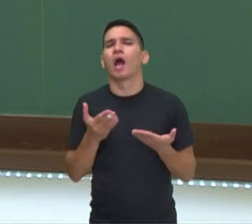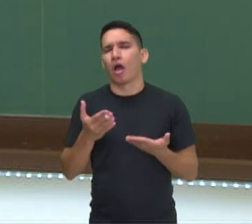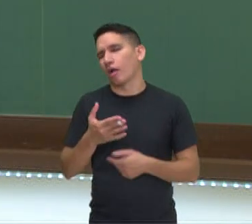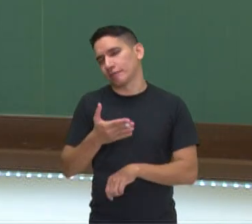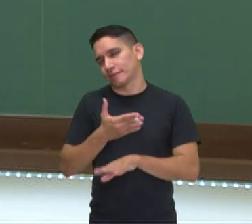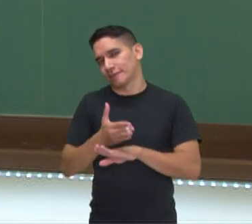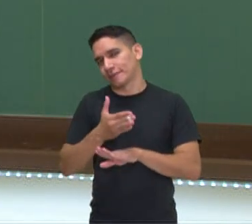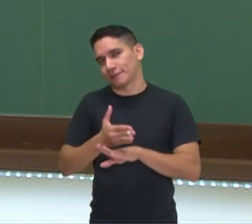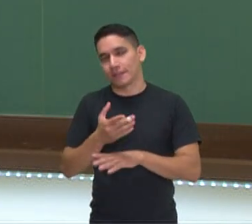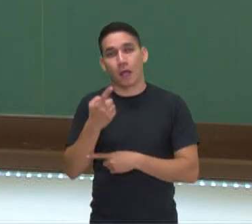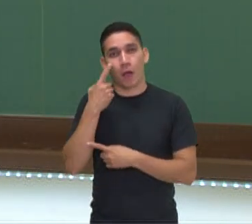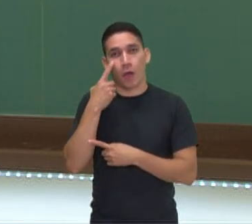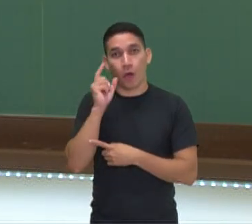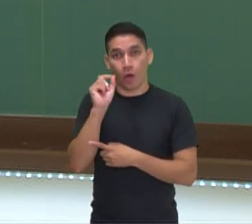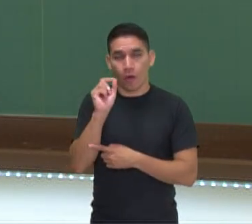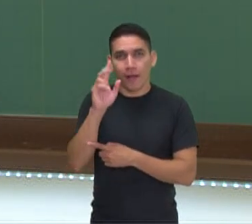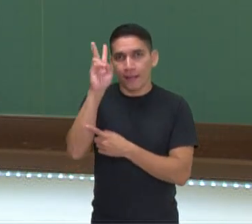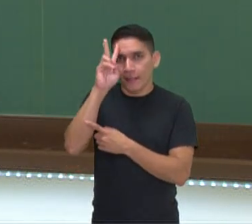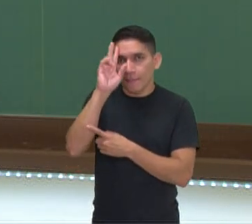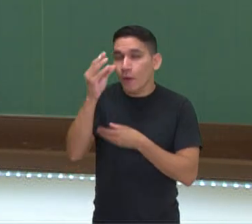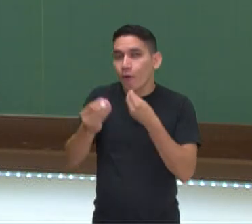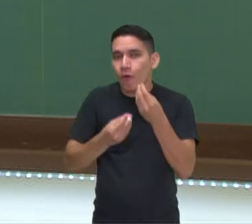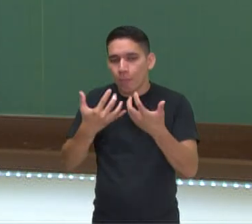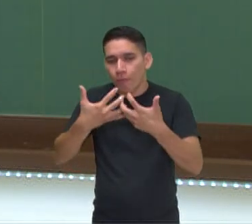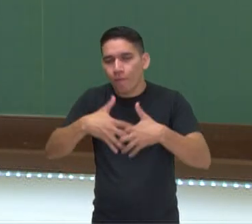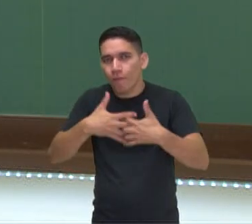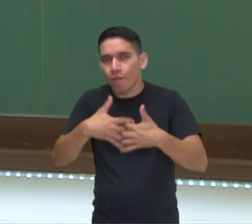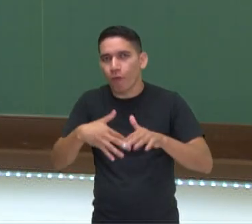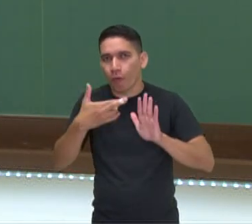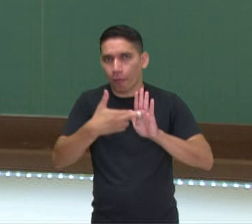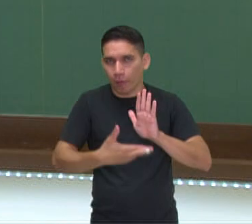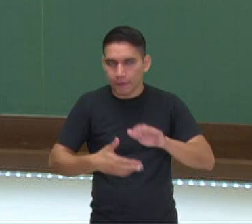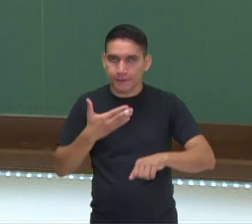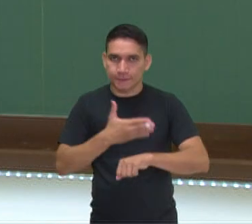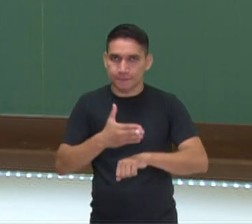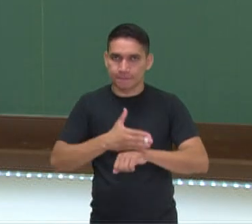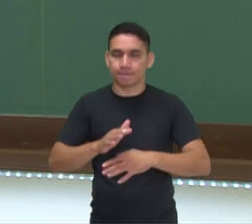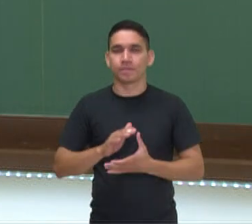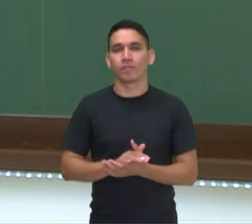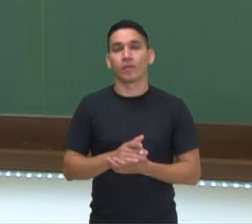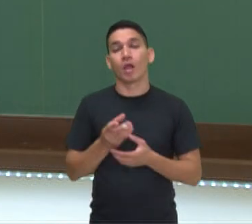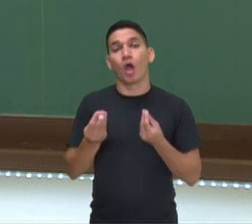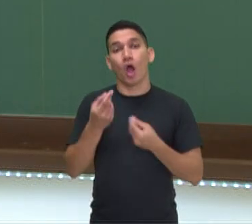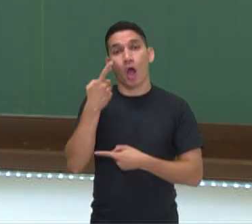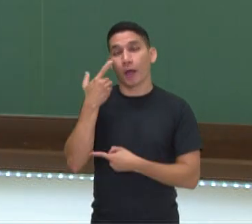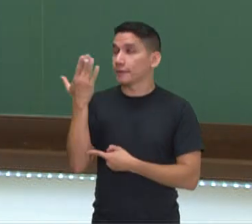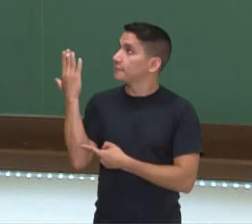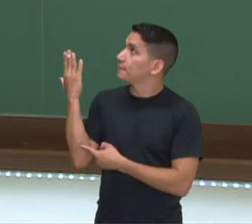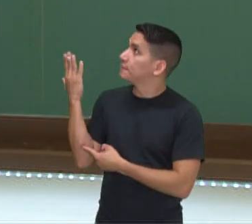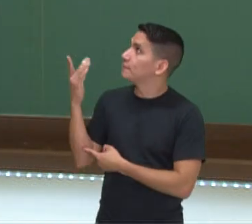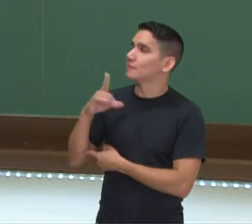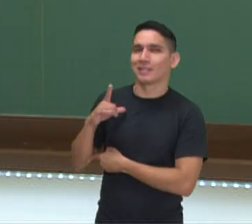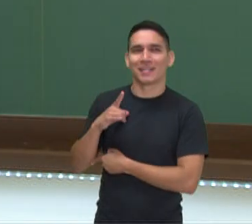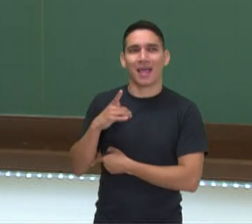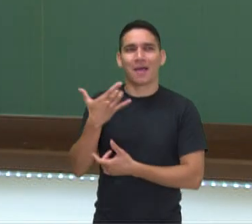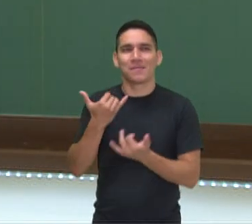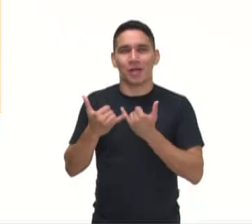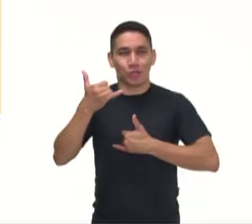um pouquinho? Vamos lembrar dessas regras na prática? Vejam então esse